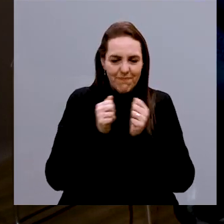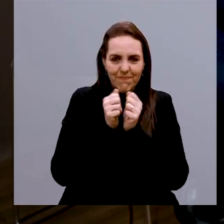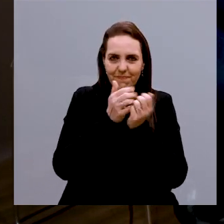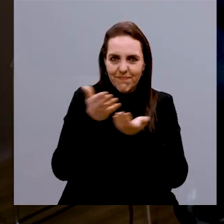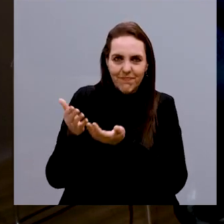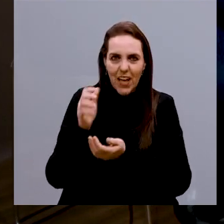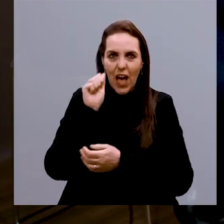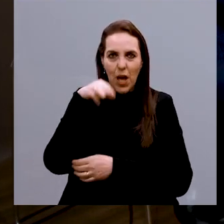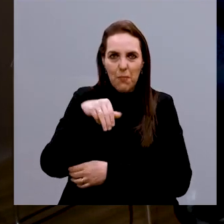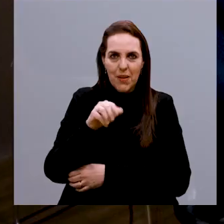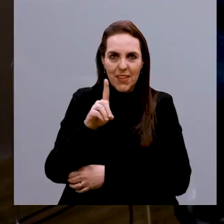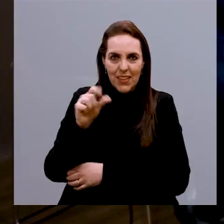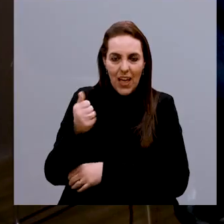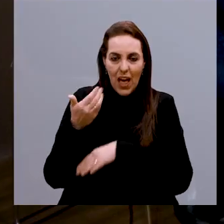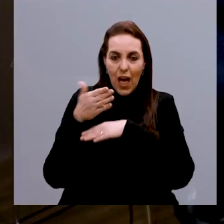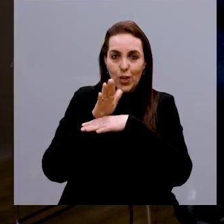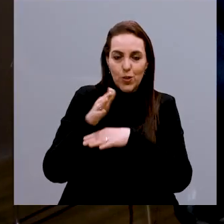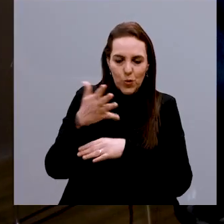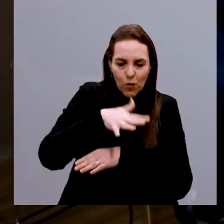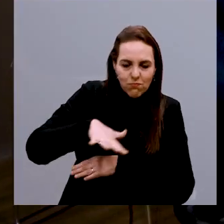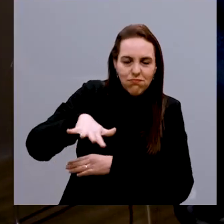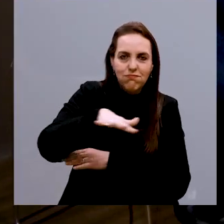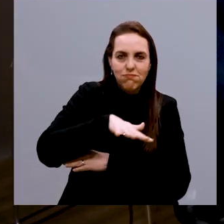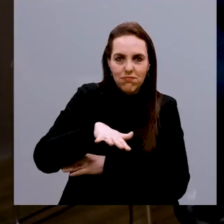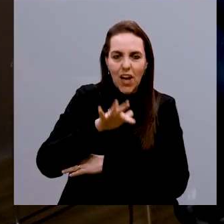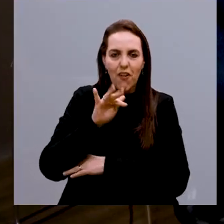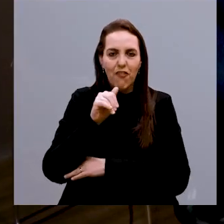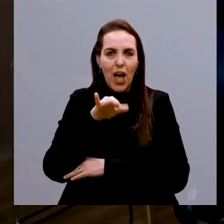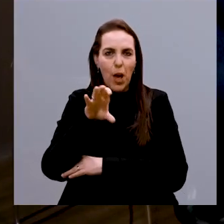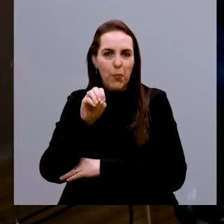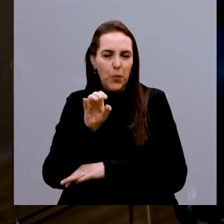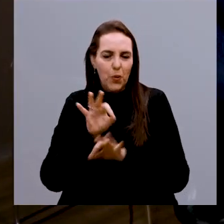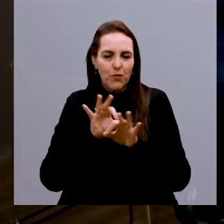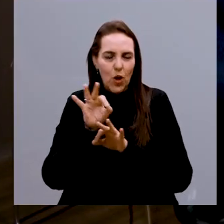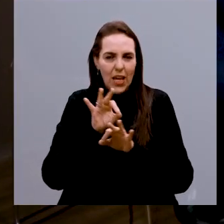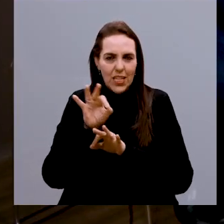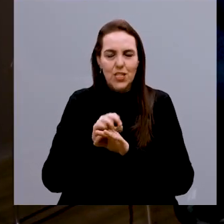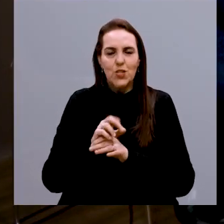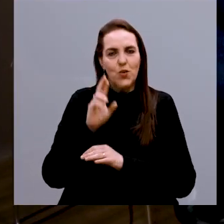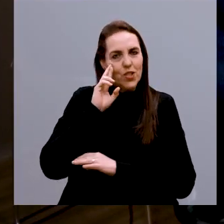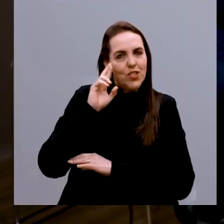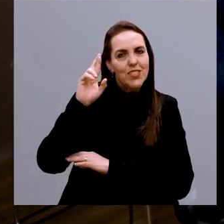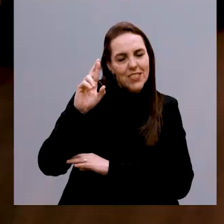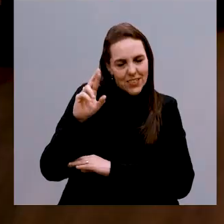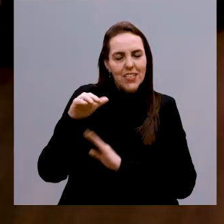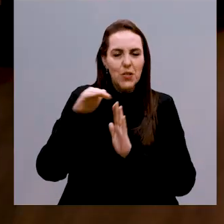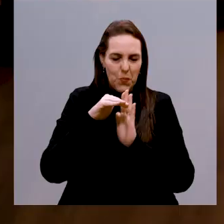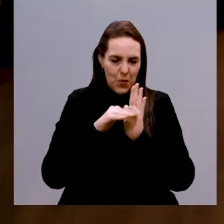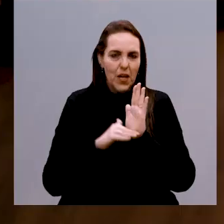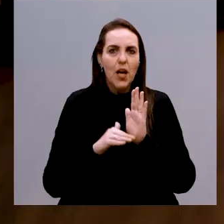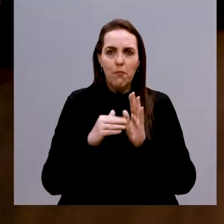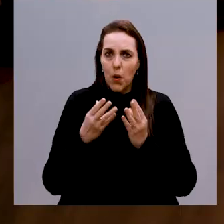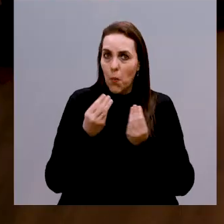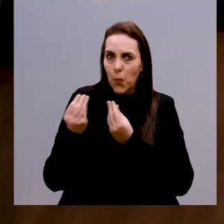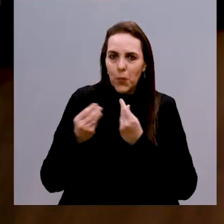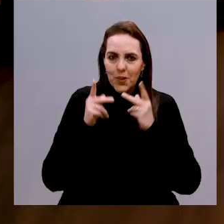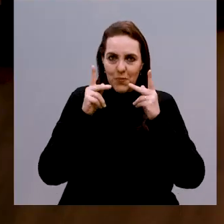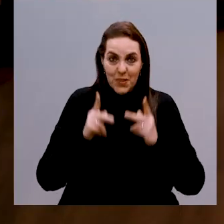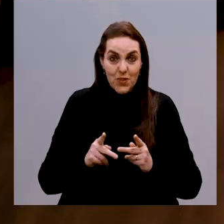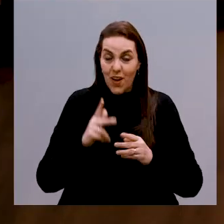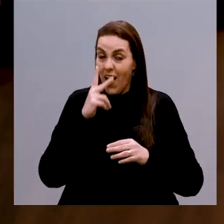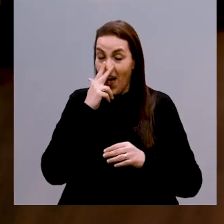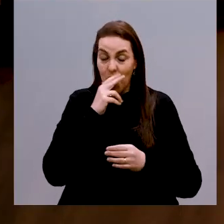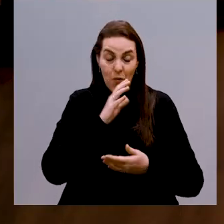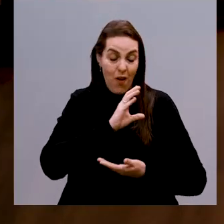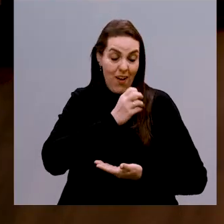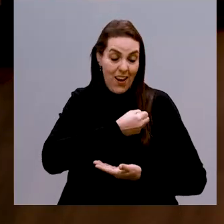A Amanda, que nos ajudou aqui com o espaço, o Fábio, que fez a direção do programa, né? Um programa de muitas mãos, assim como